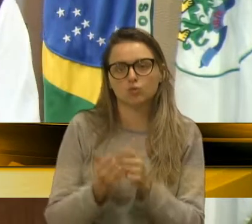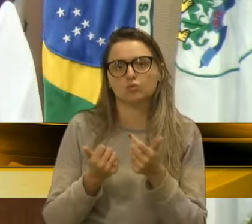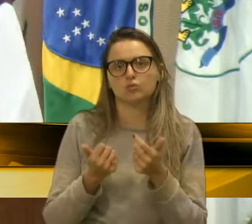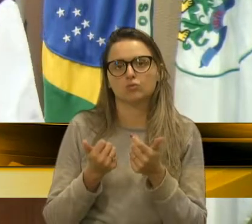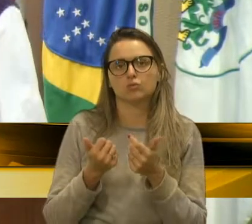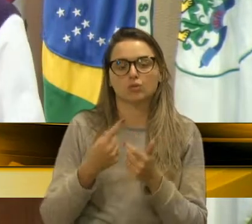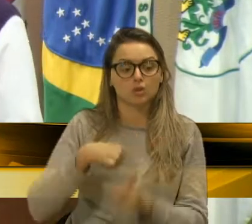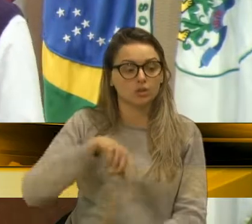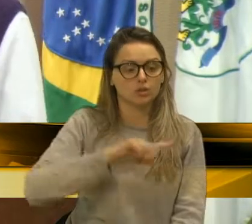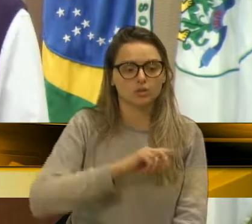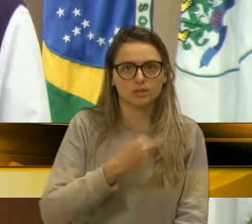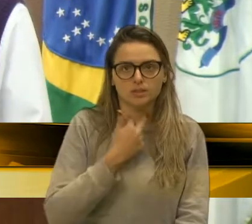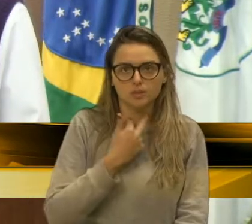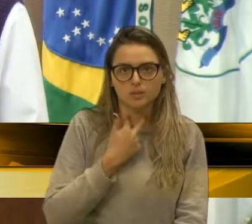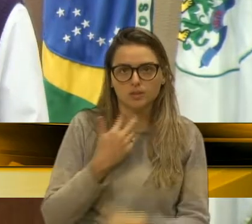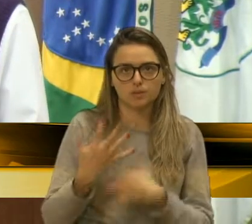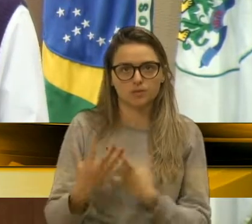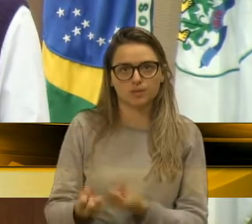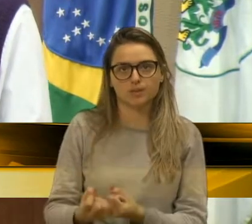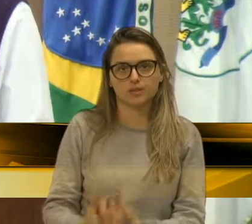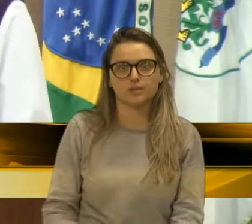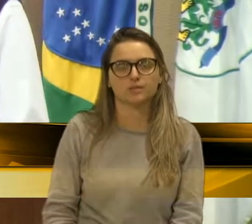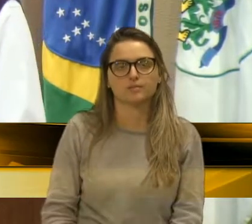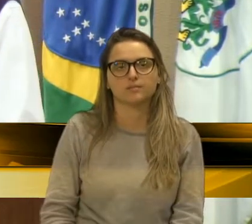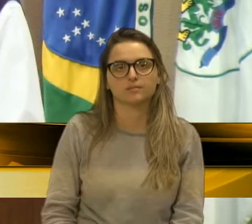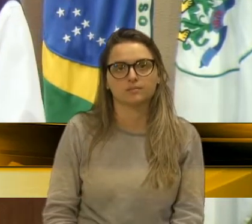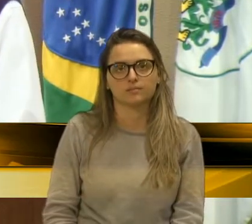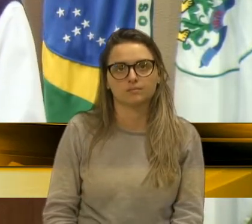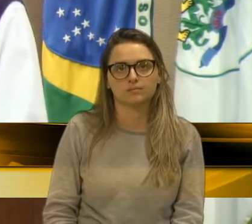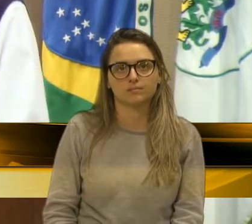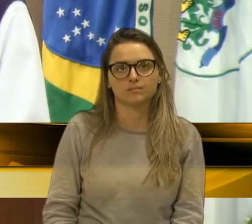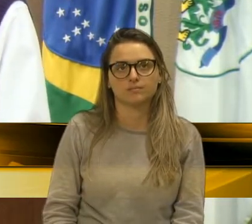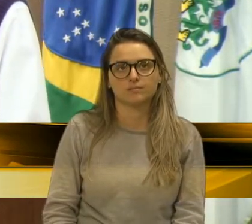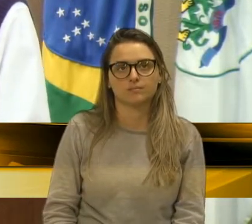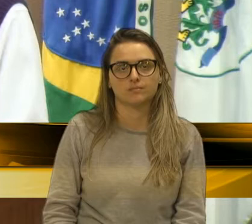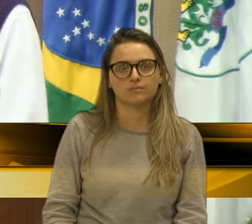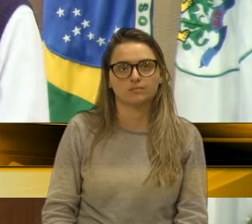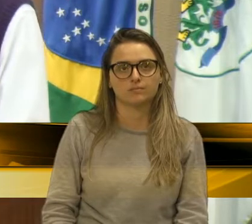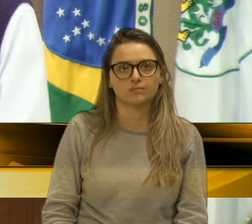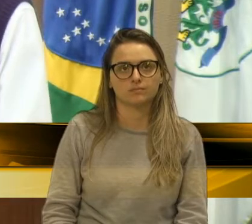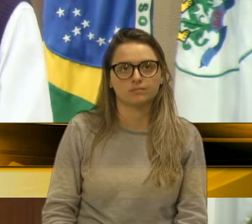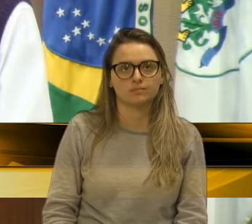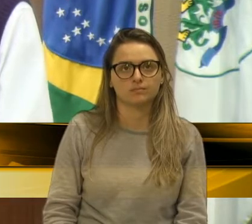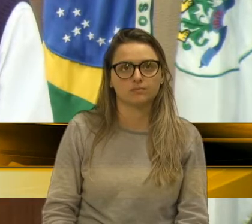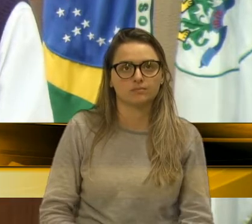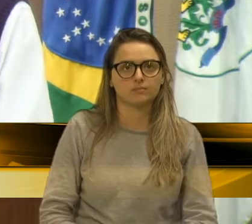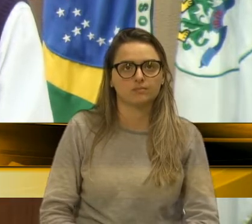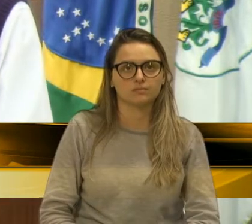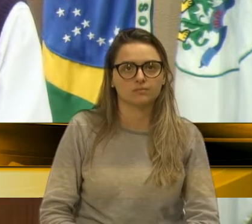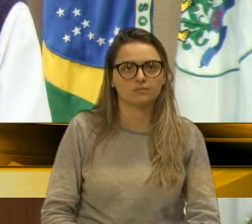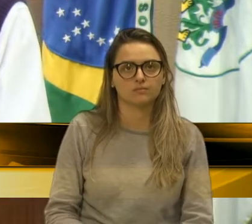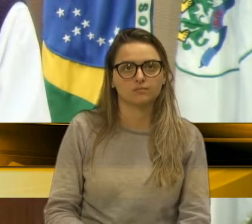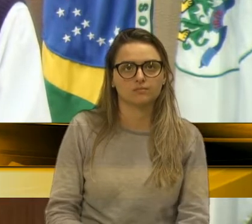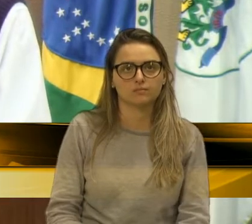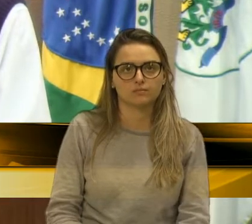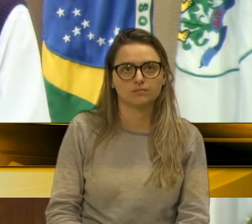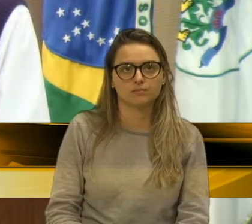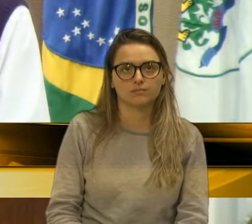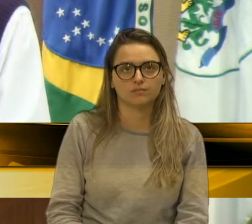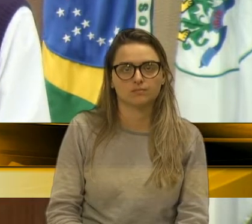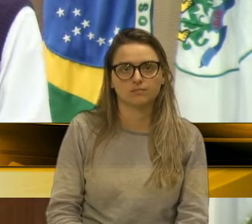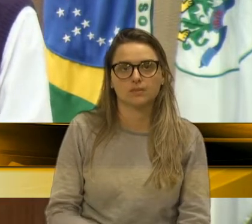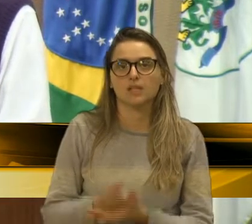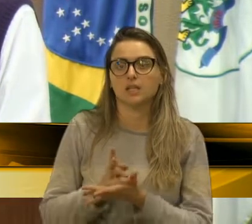podemos deixar que isso aconteça. E sempre nós temos que estar ao lado dessas